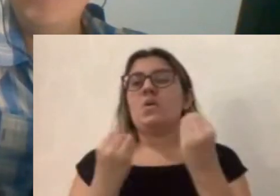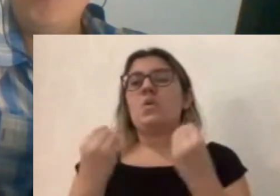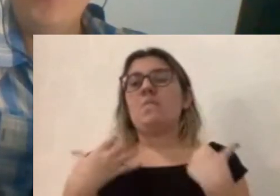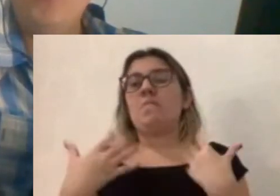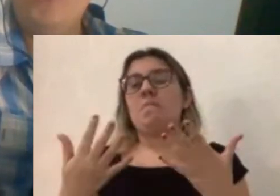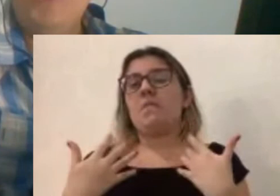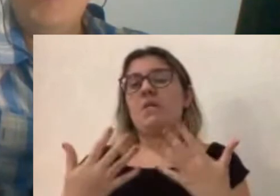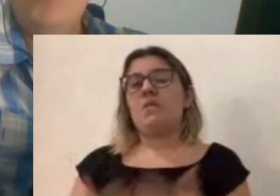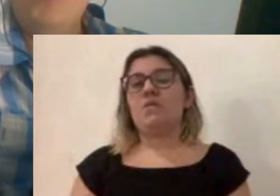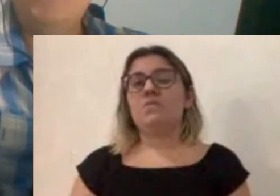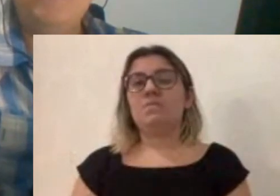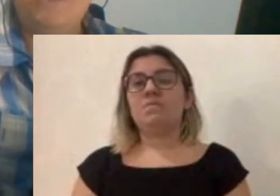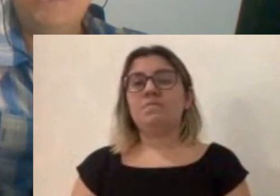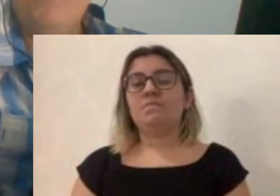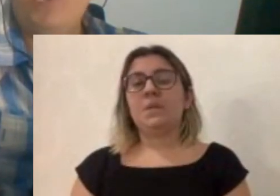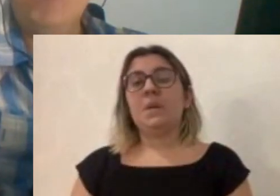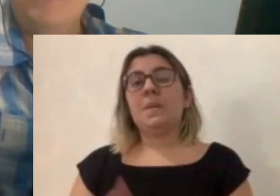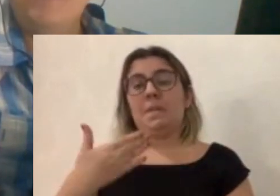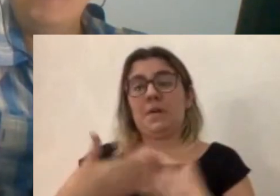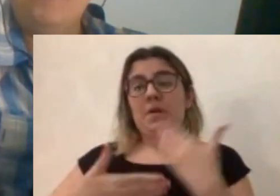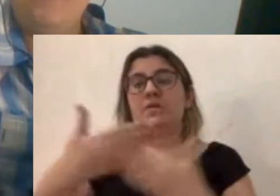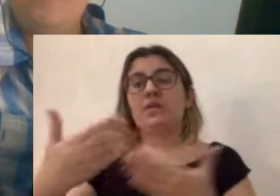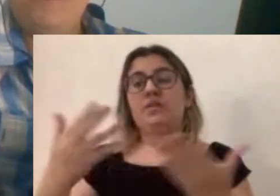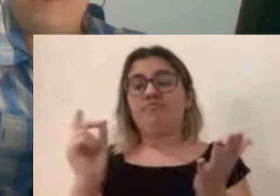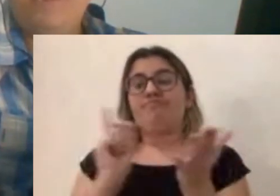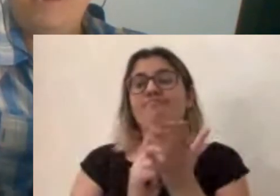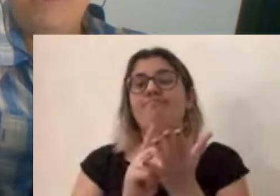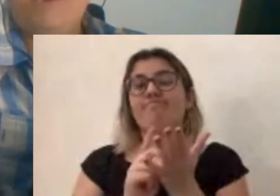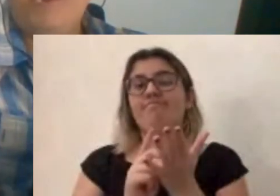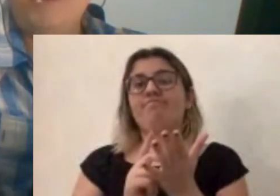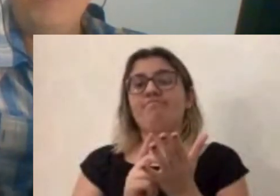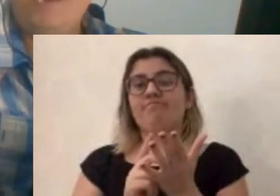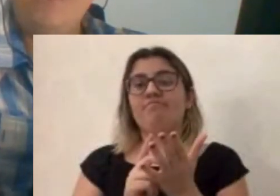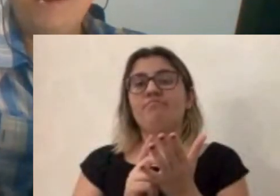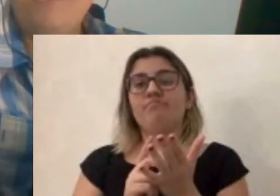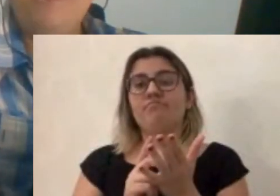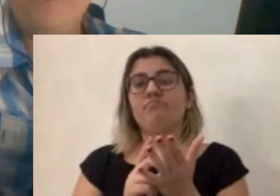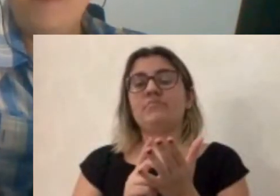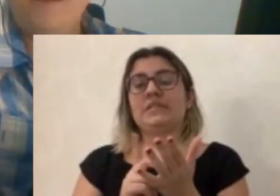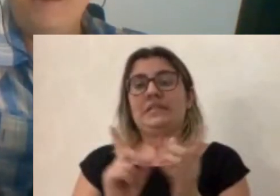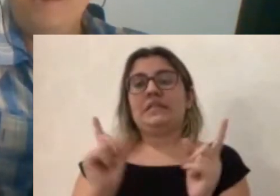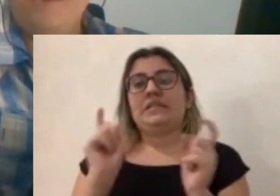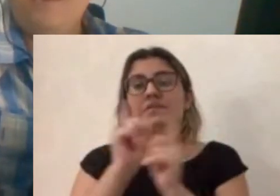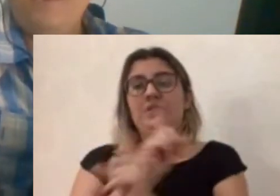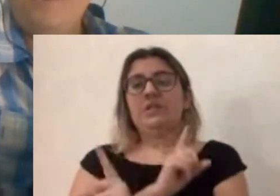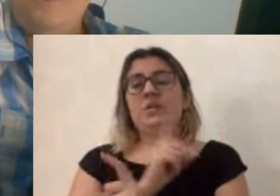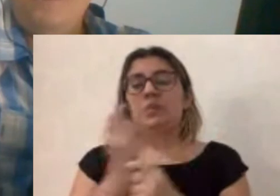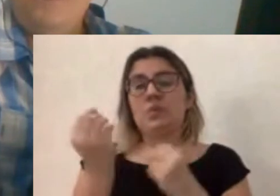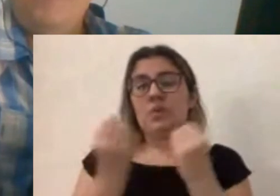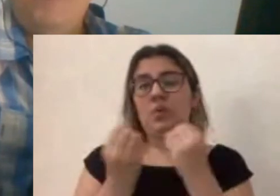legais com o que se tem na mão, assim. É um processo bem, bem